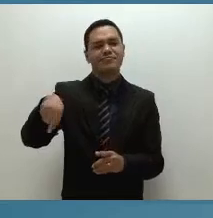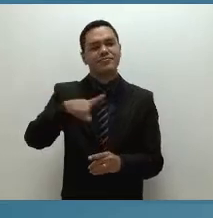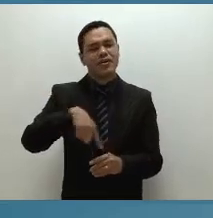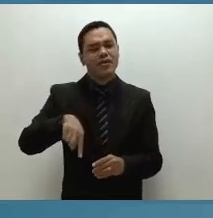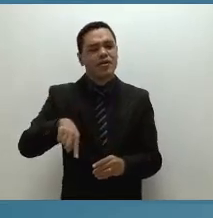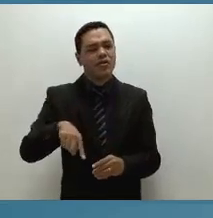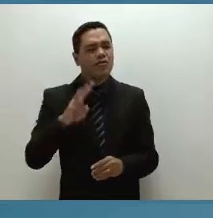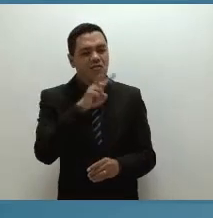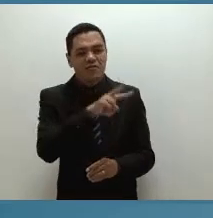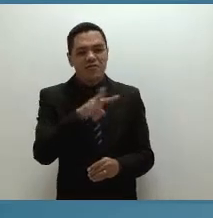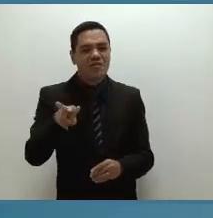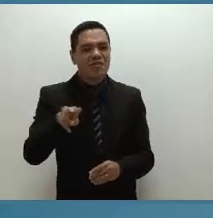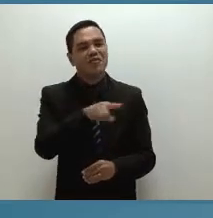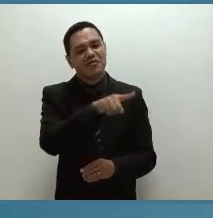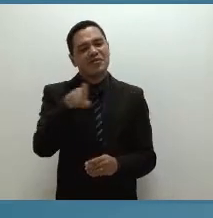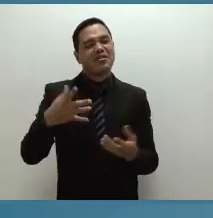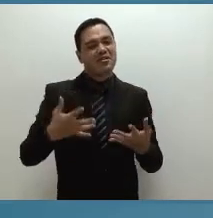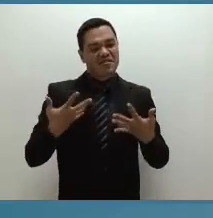colegas,